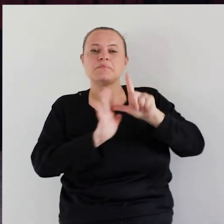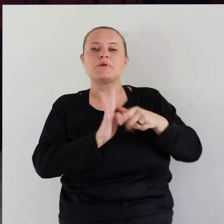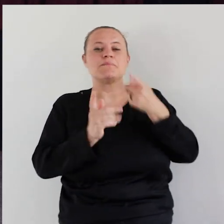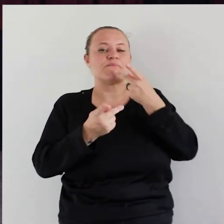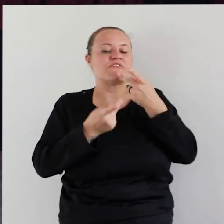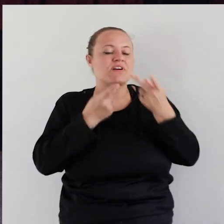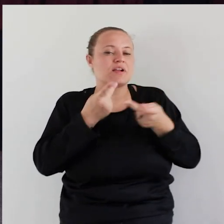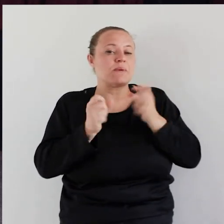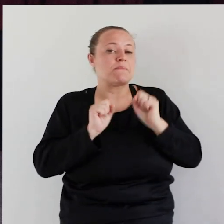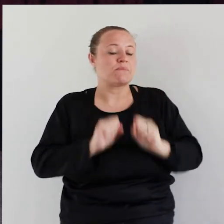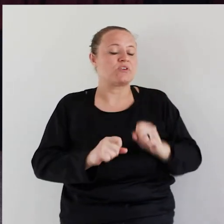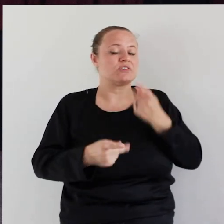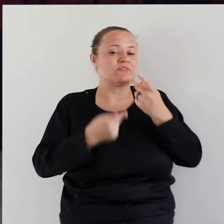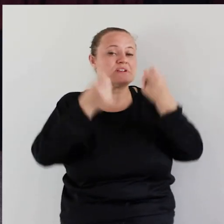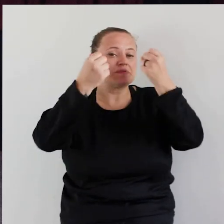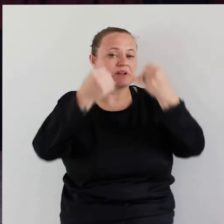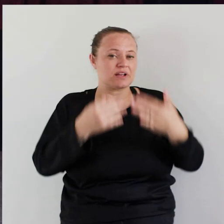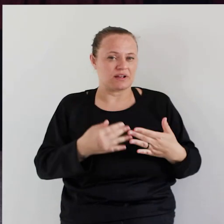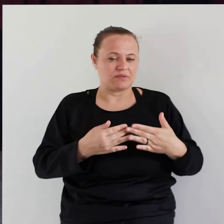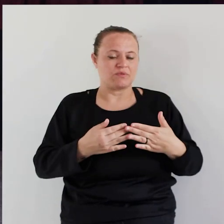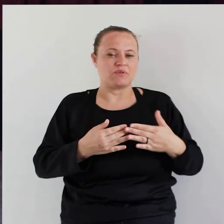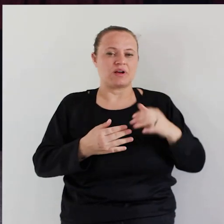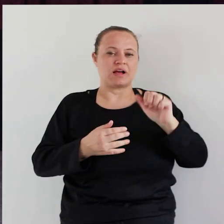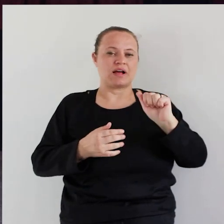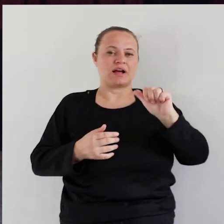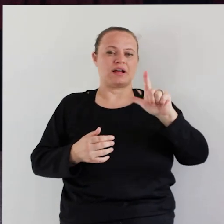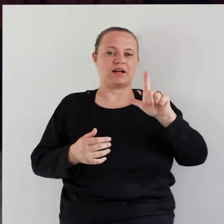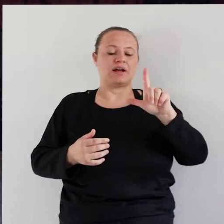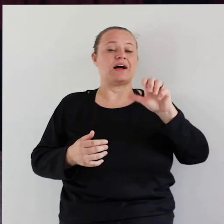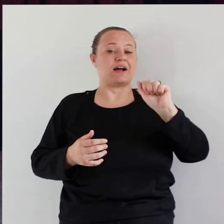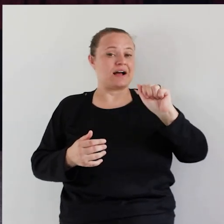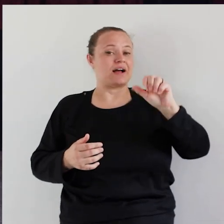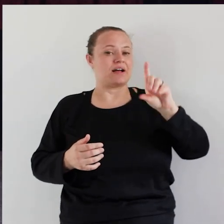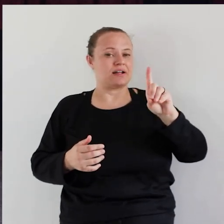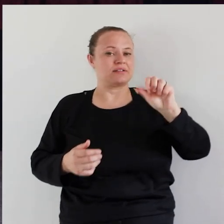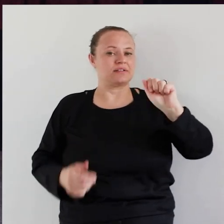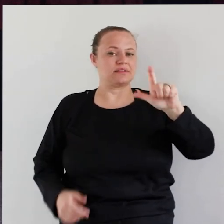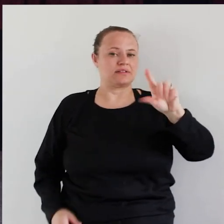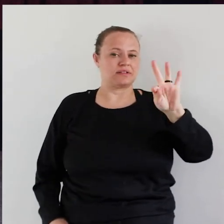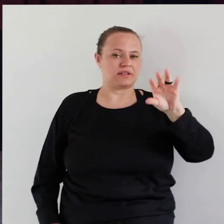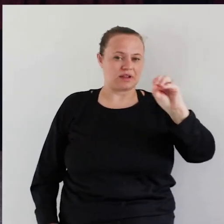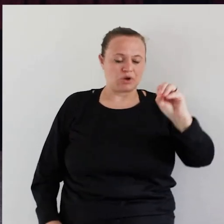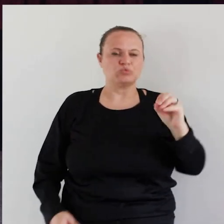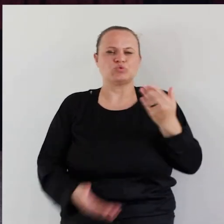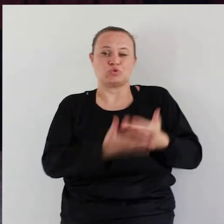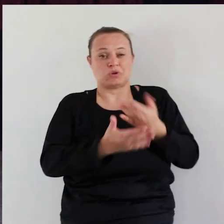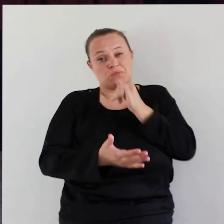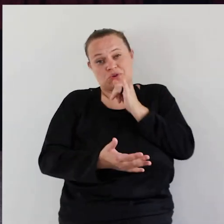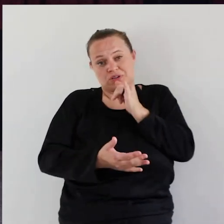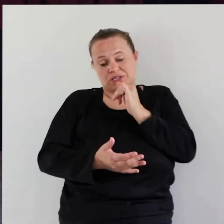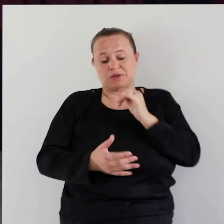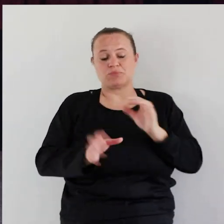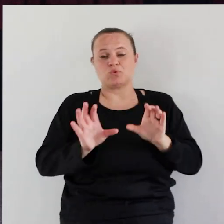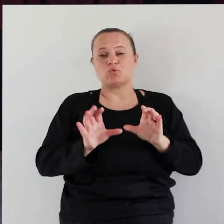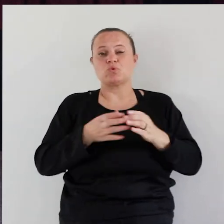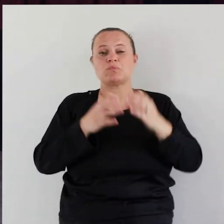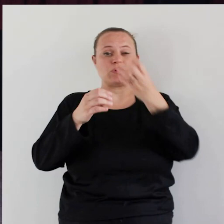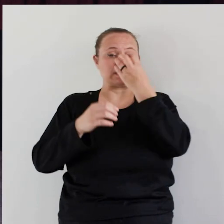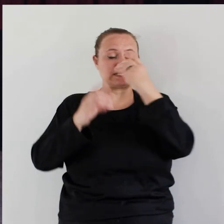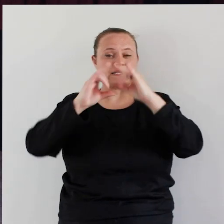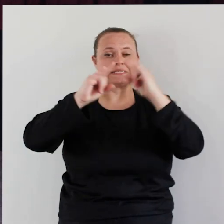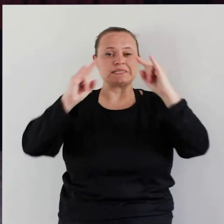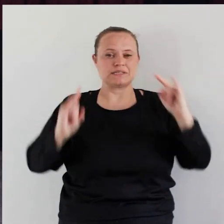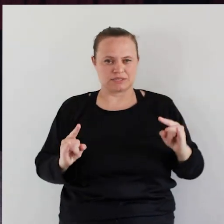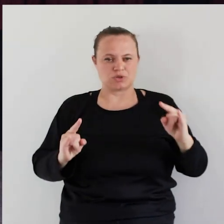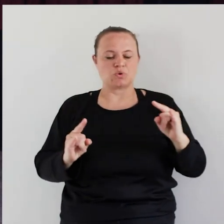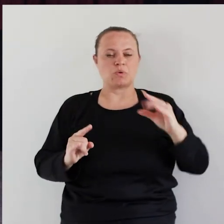objetivos de organizações culturais. E aí eu posso te dizer assim, ó, desde, né, o Adalto Parada, por exemplo,